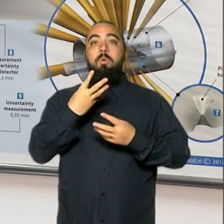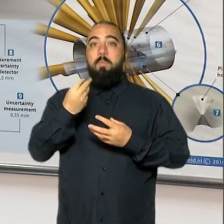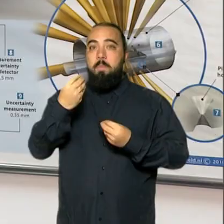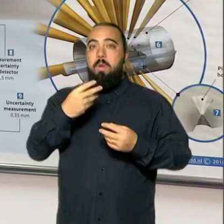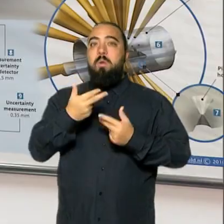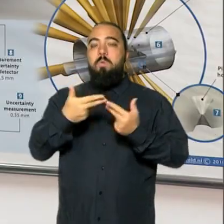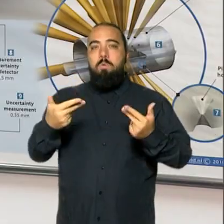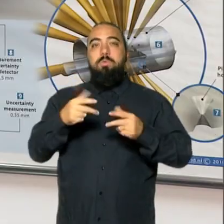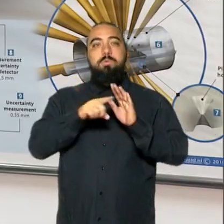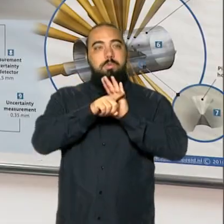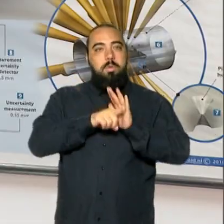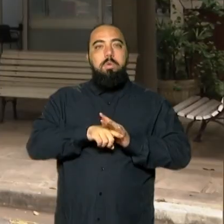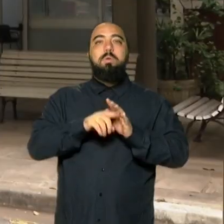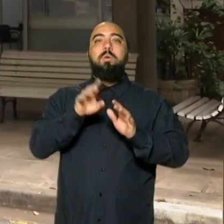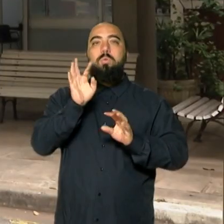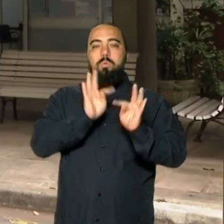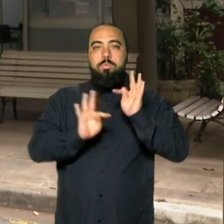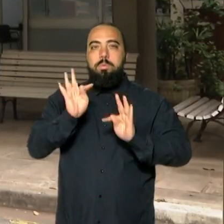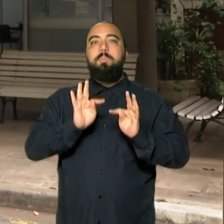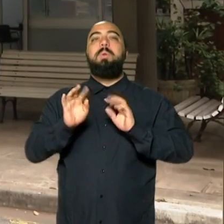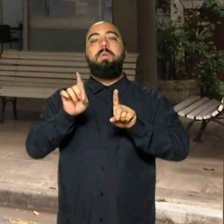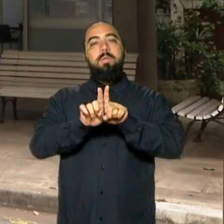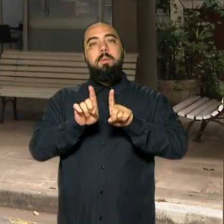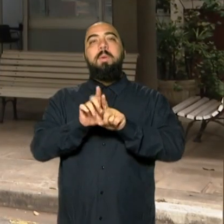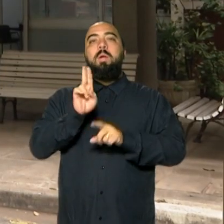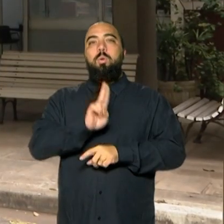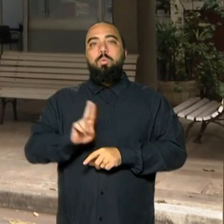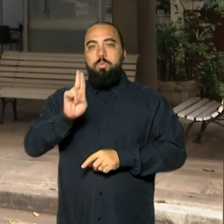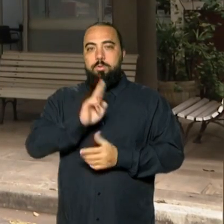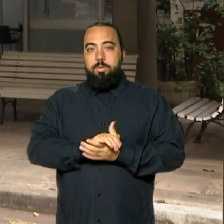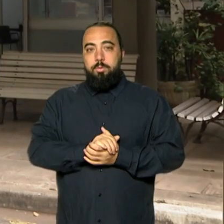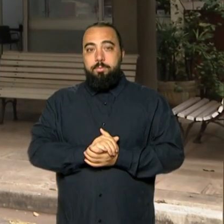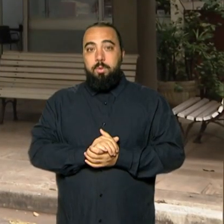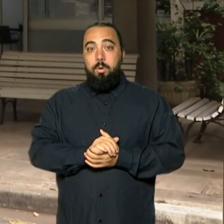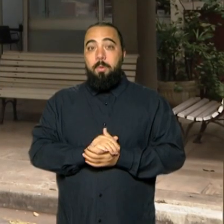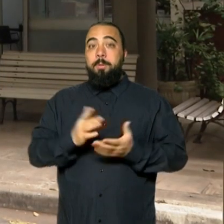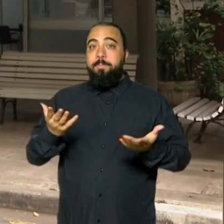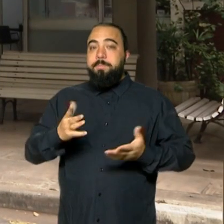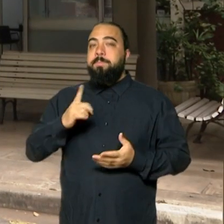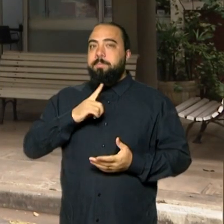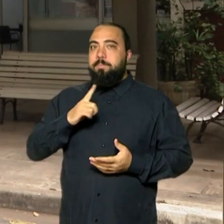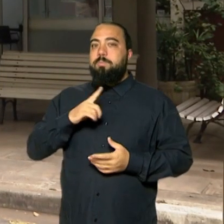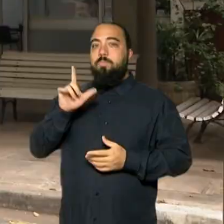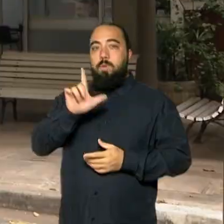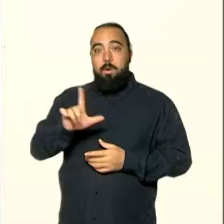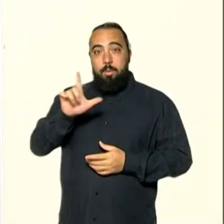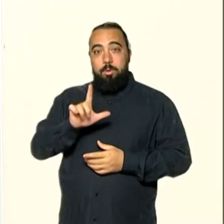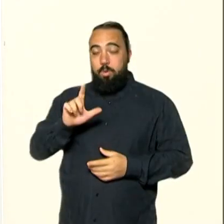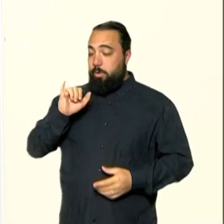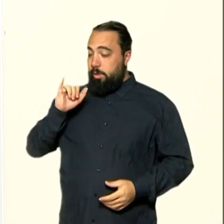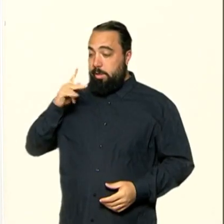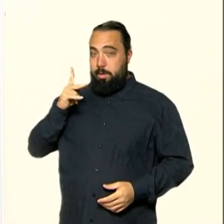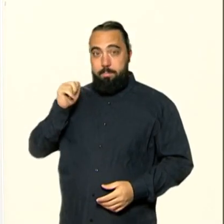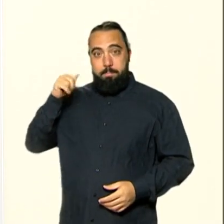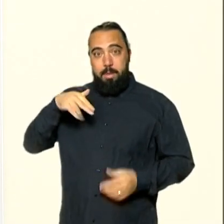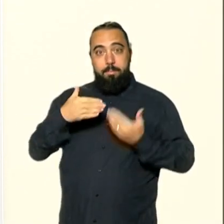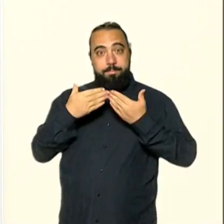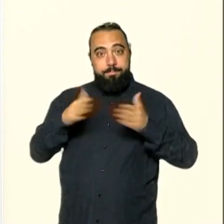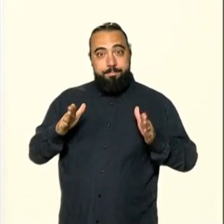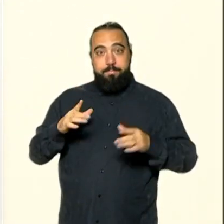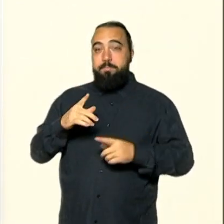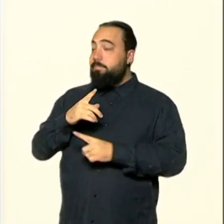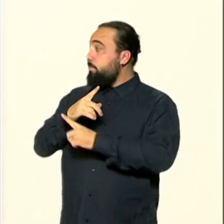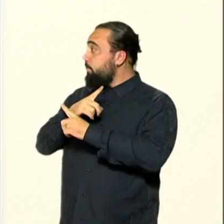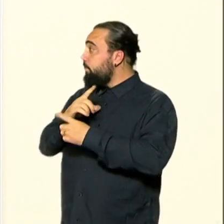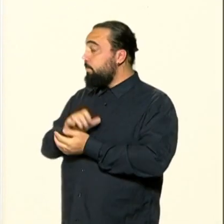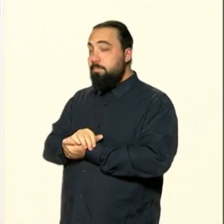para diagnóstico e terapia. Recentemente foi inaugurado no IPEM um laboratório com equipamento SNOM, do inglês Scanning Near